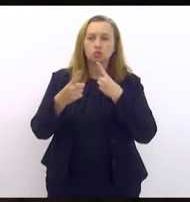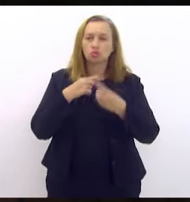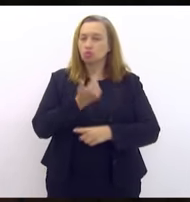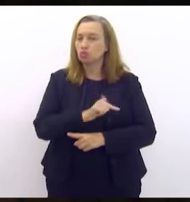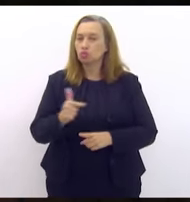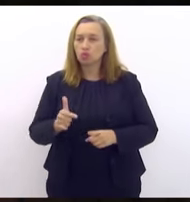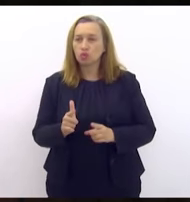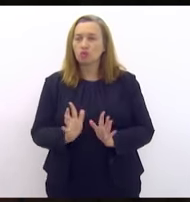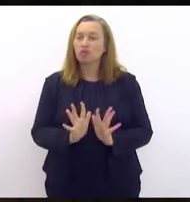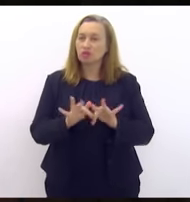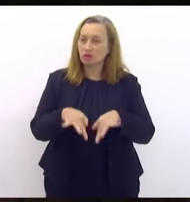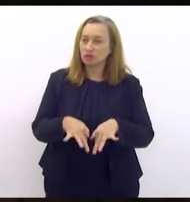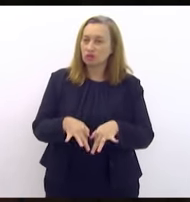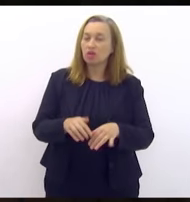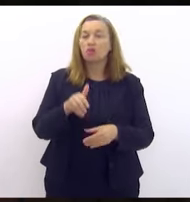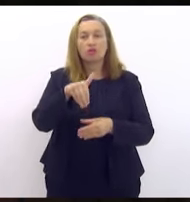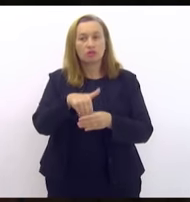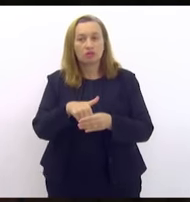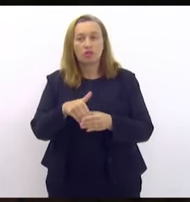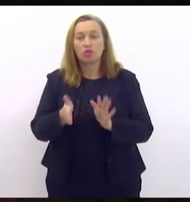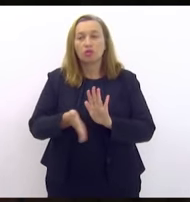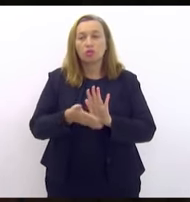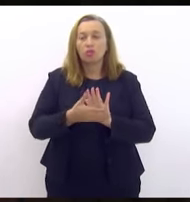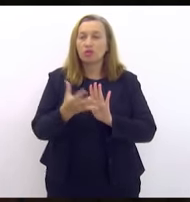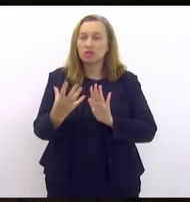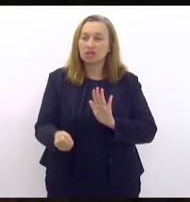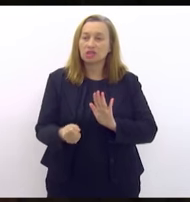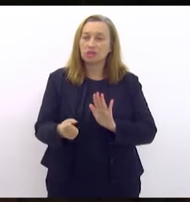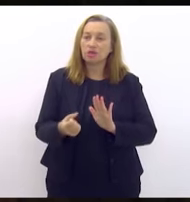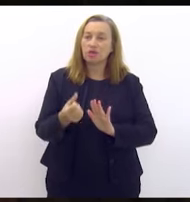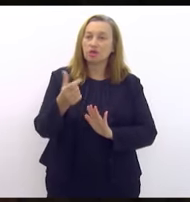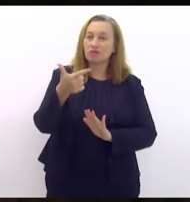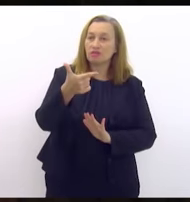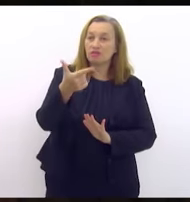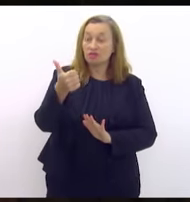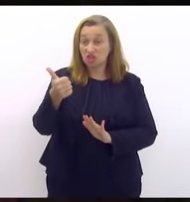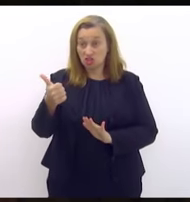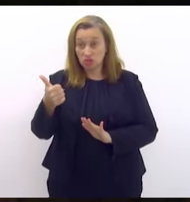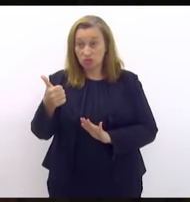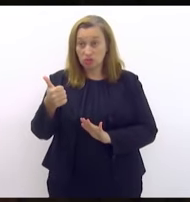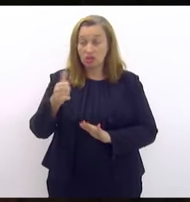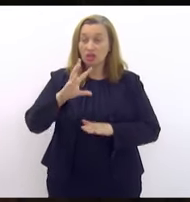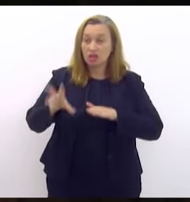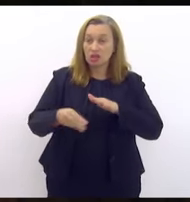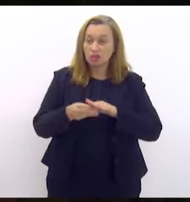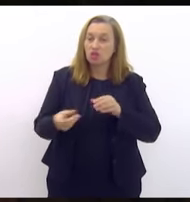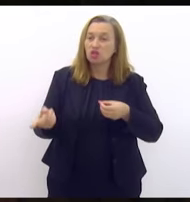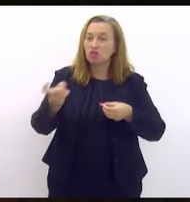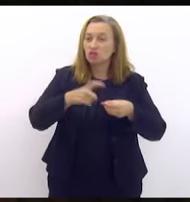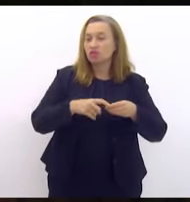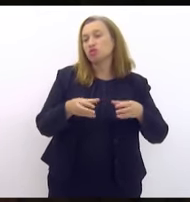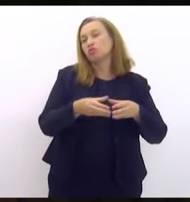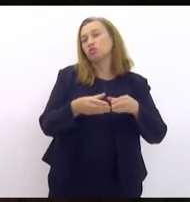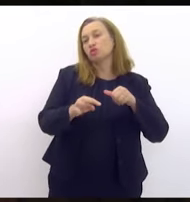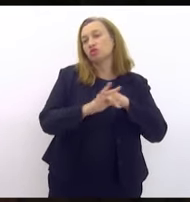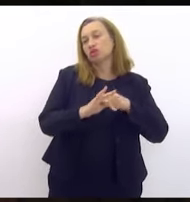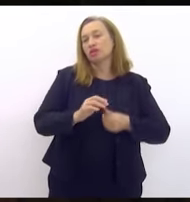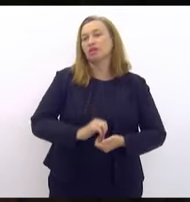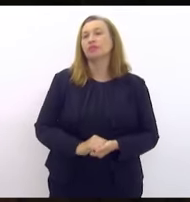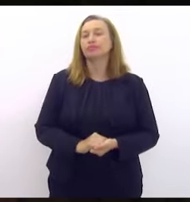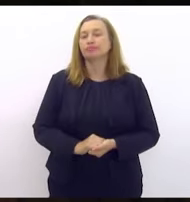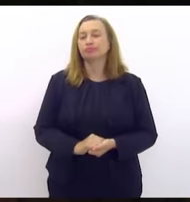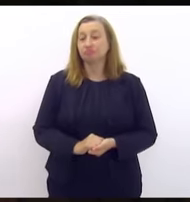não havendo quem queira discutir, encerrada a discussão, a presente proposta recebeu 21 emendas e retorna às